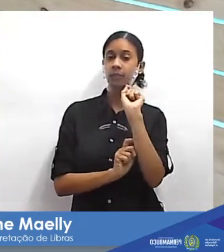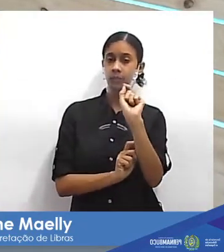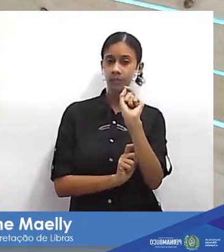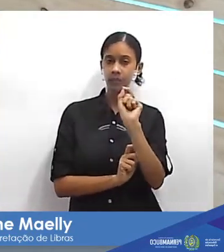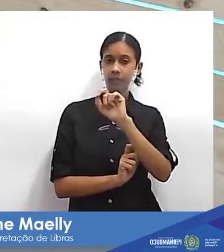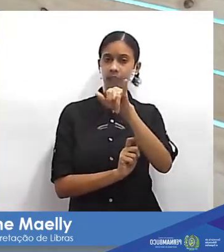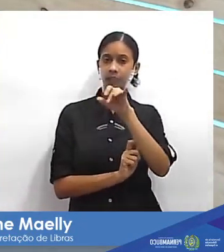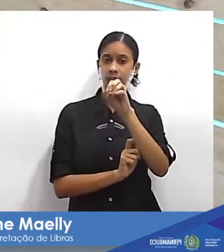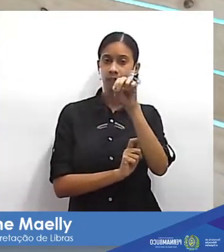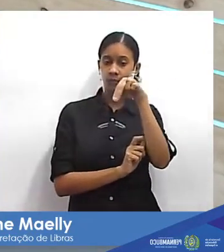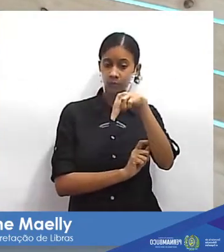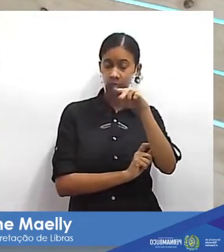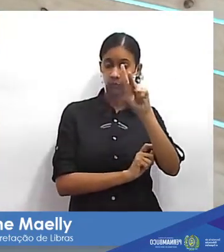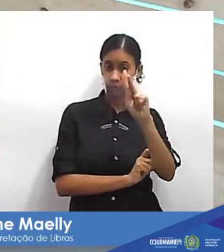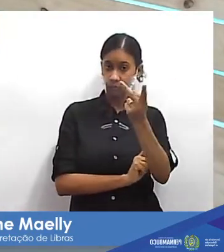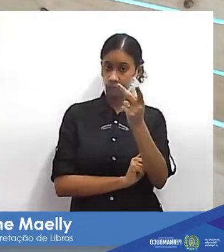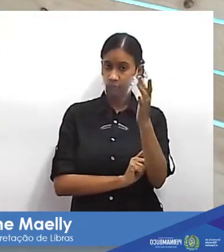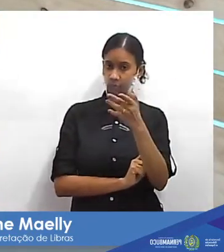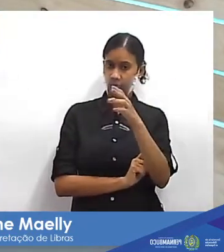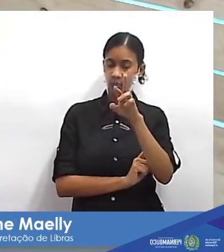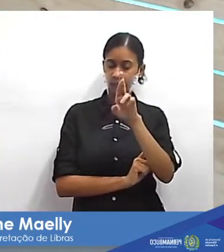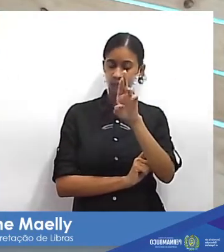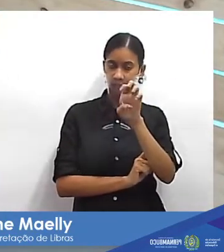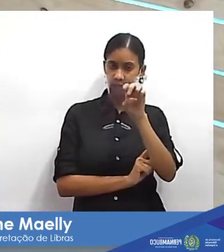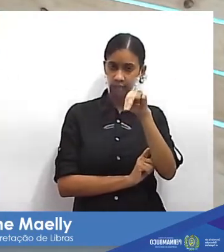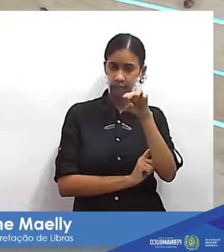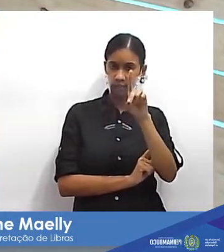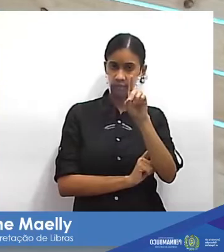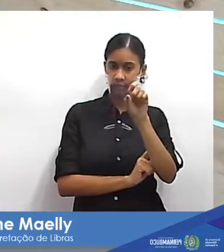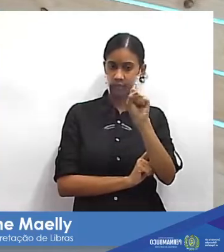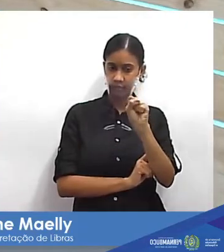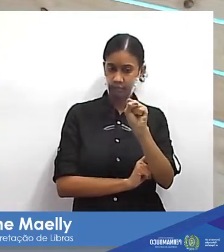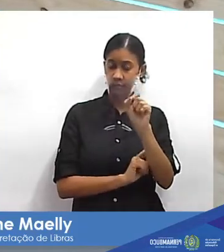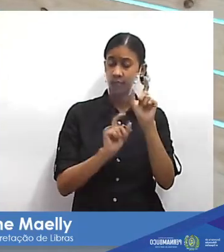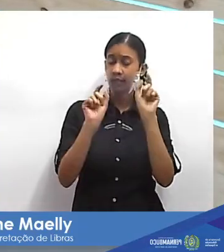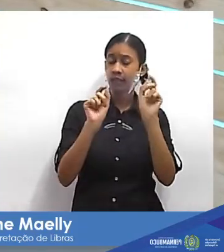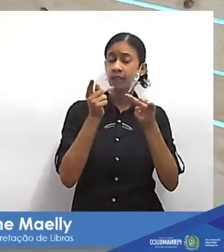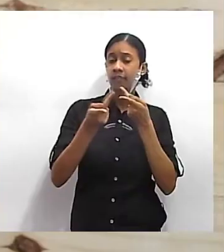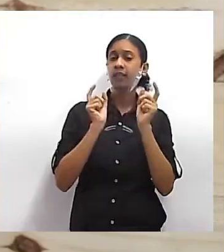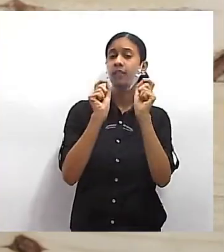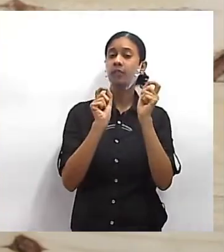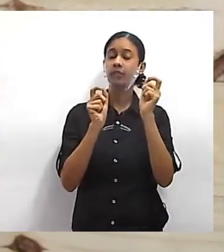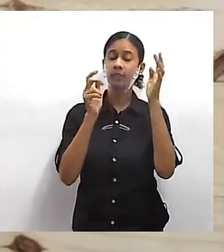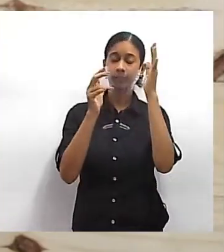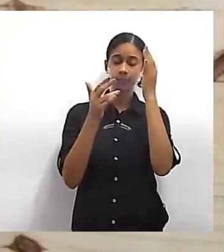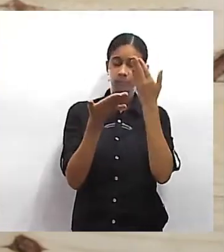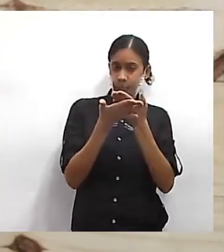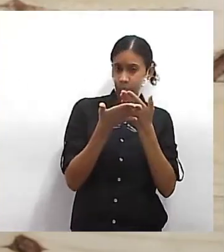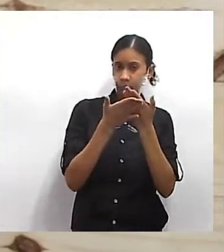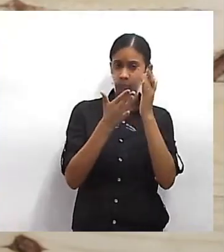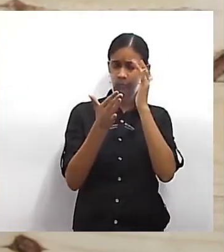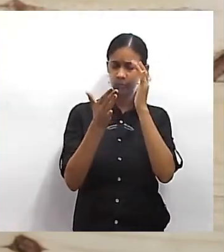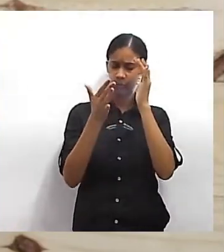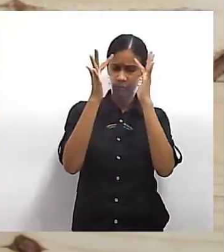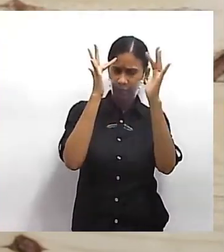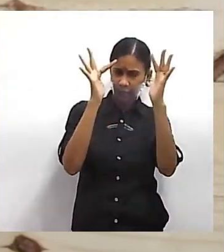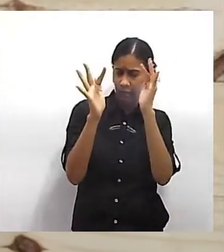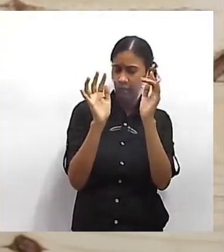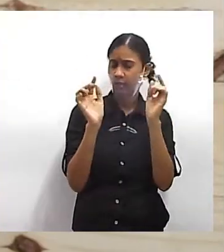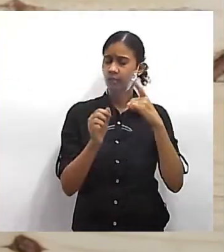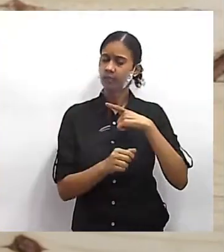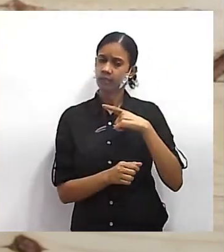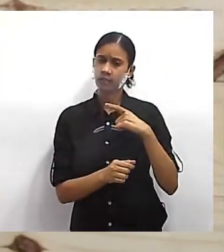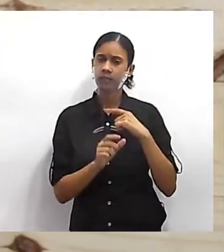John Rawls. John Rawls, ele, nos seus estudos teóricos sobre a temática, esse autor estabeleceu 3